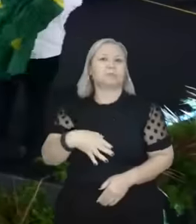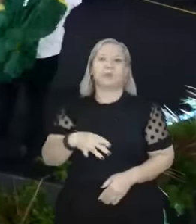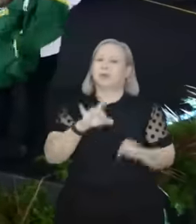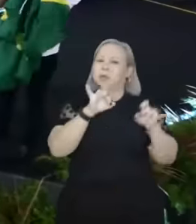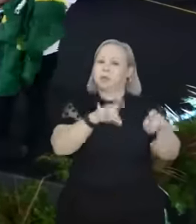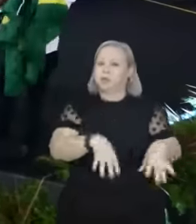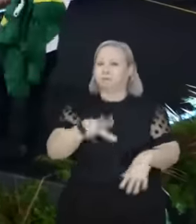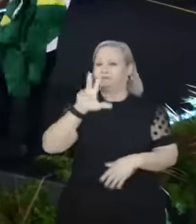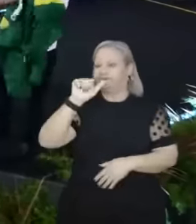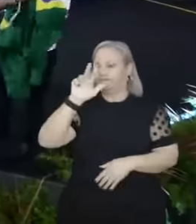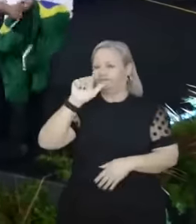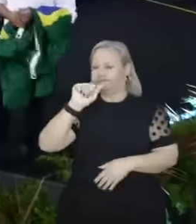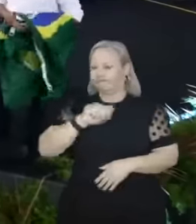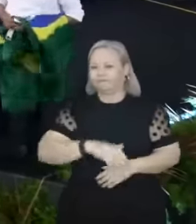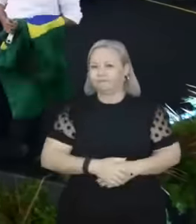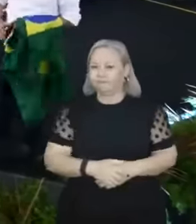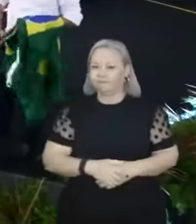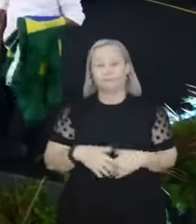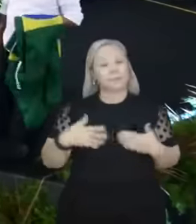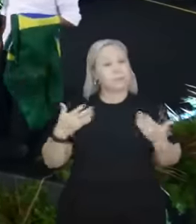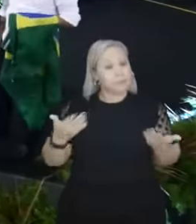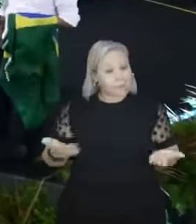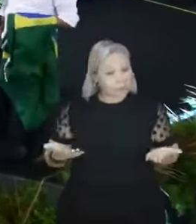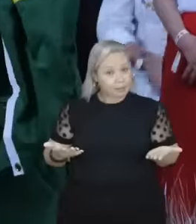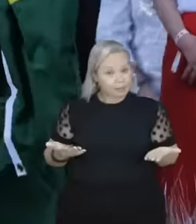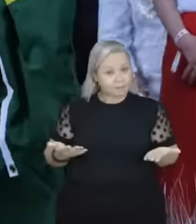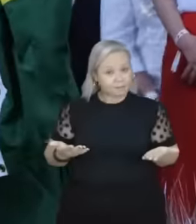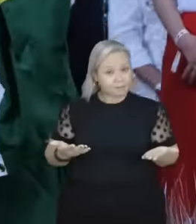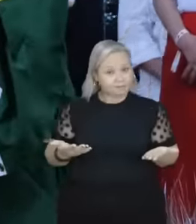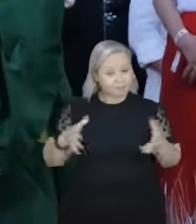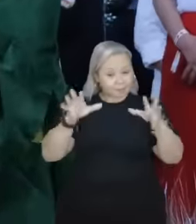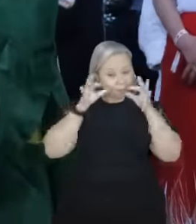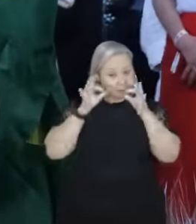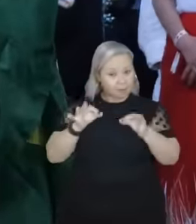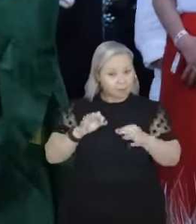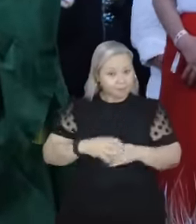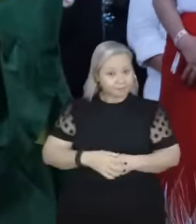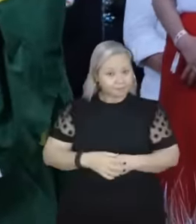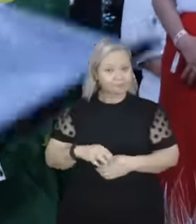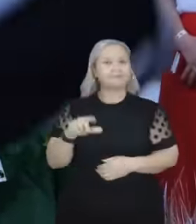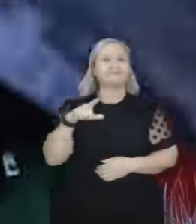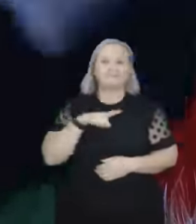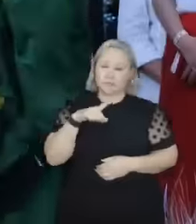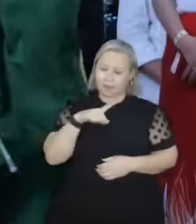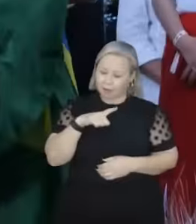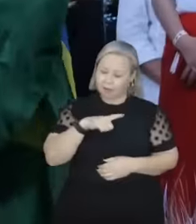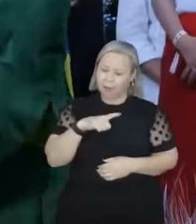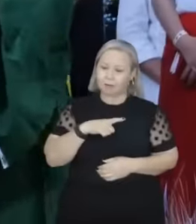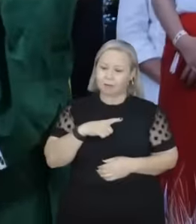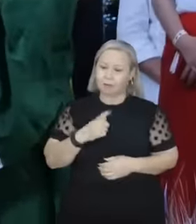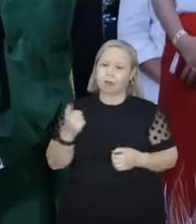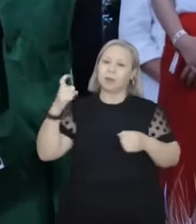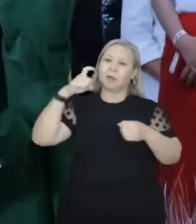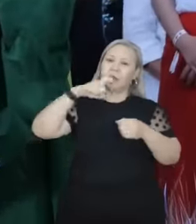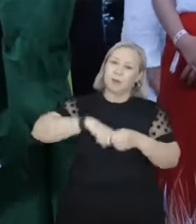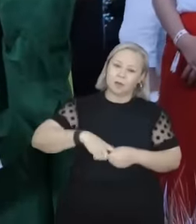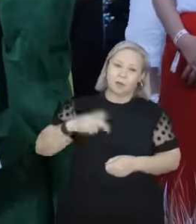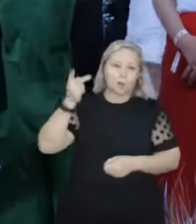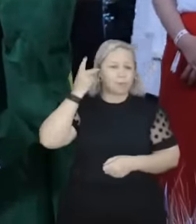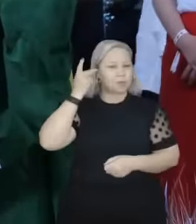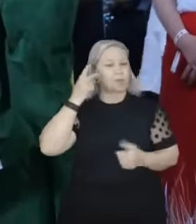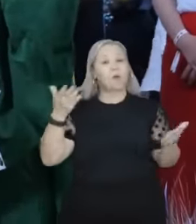Então, gente, olha. Eu tenho que voltar para São Paulo ainda hoje. E eu